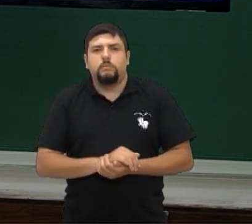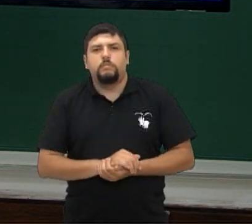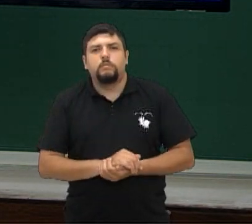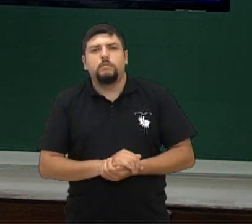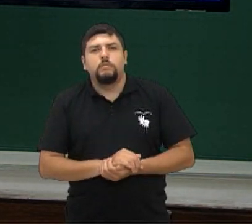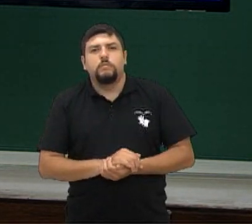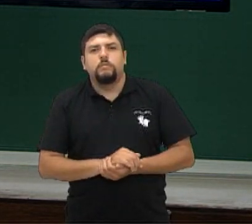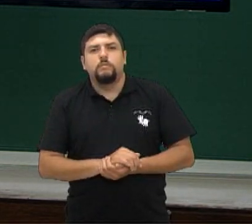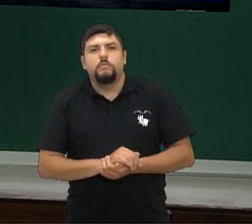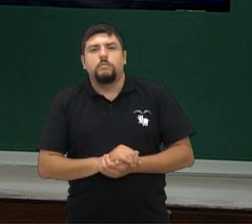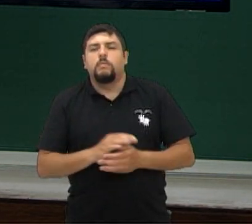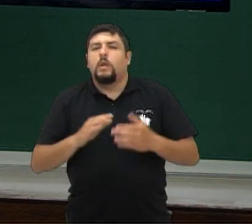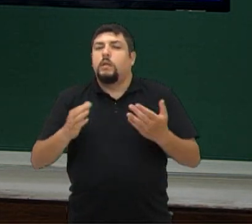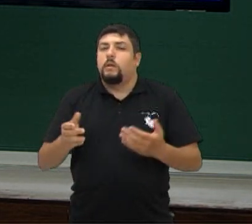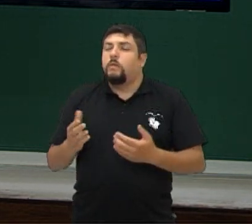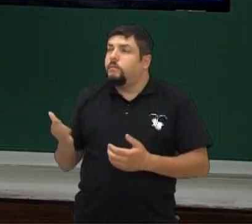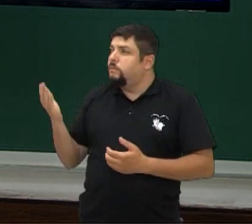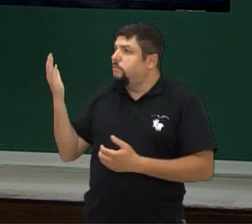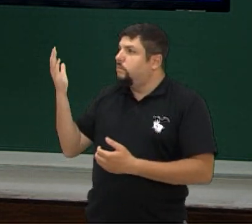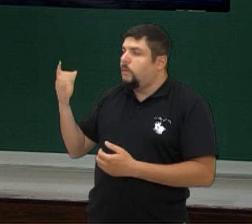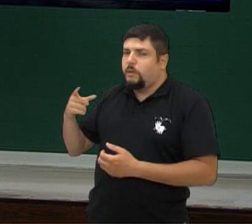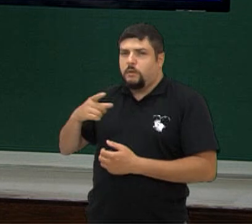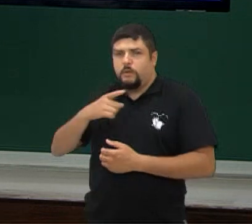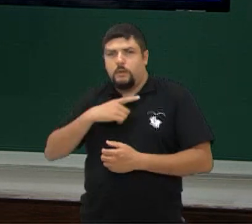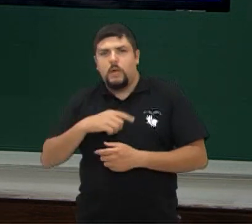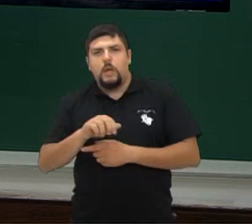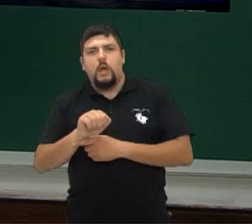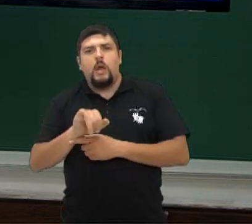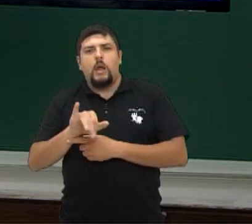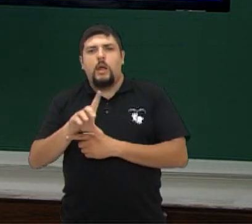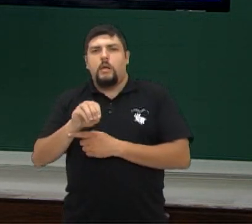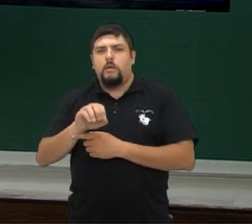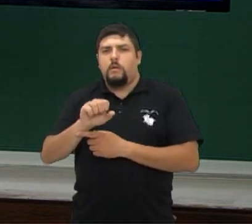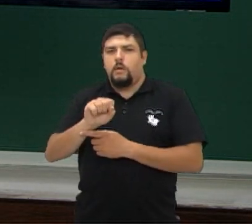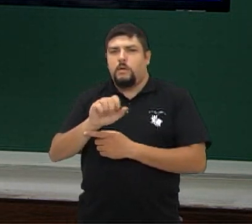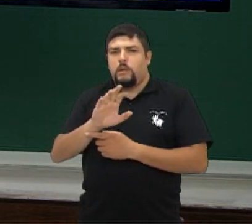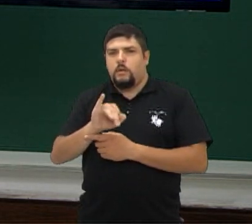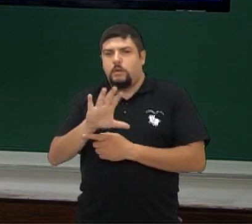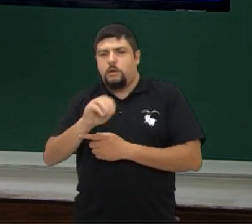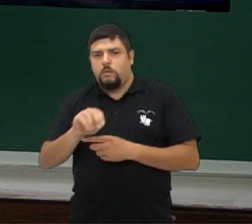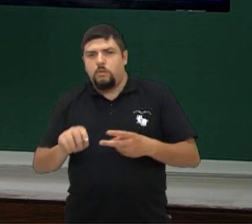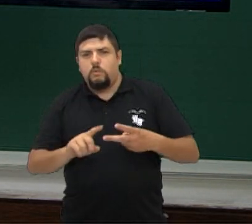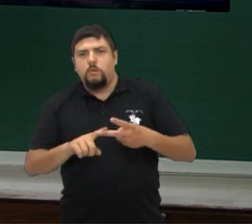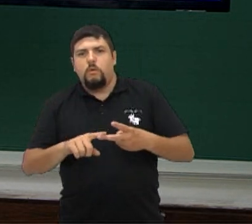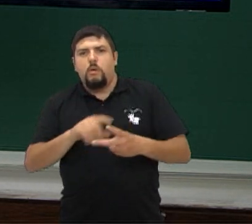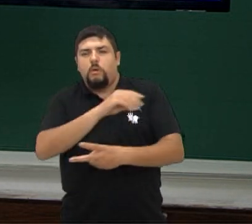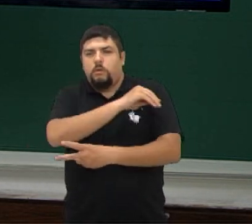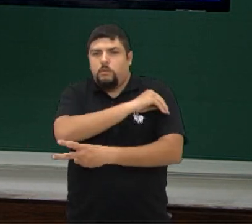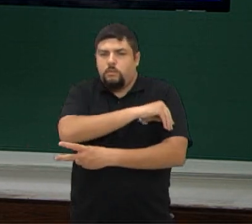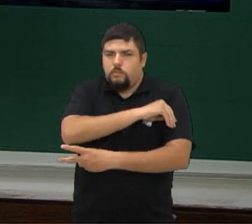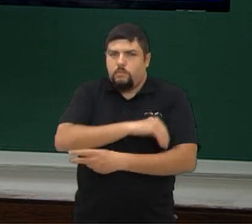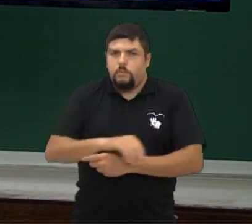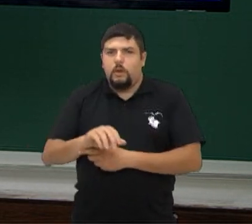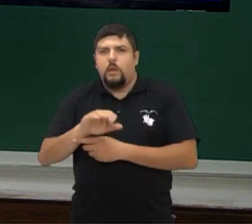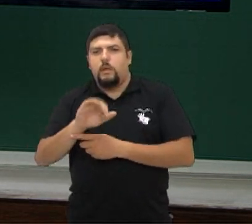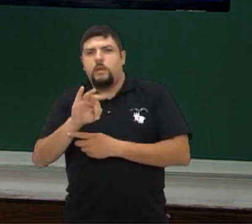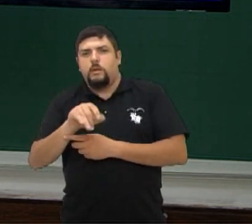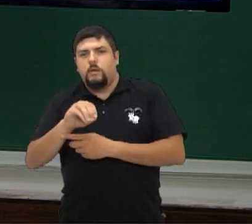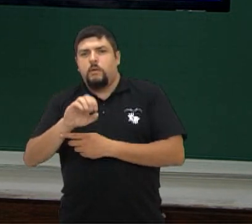Então, nessa situação aqui eu tenho ácido acético, álcool etílico, formando acetato de etila e